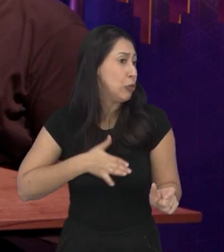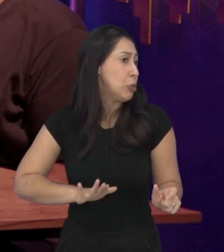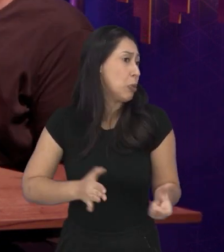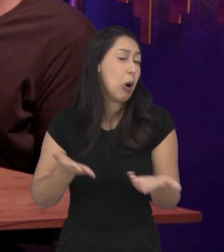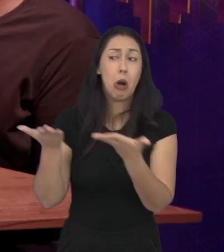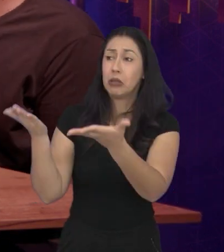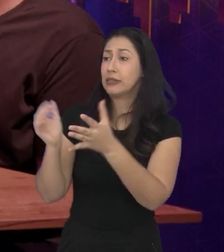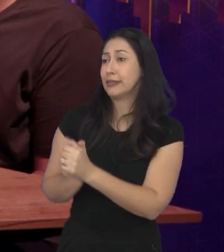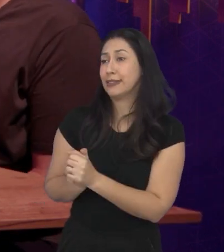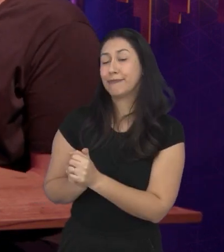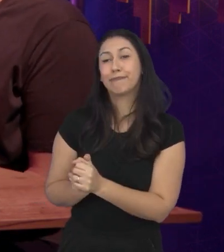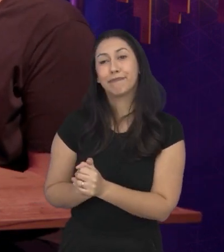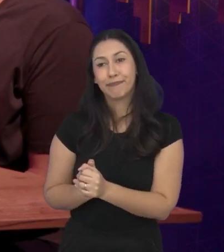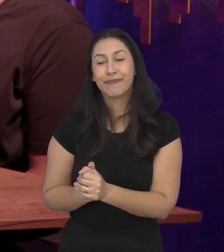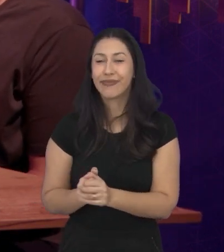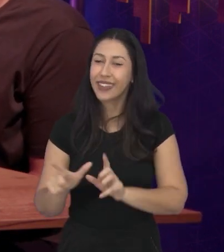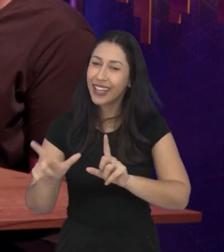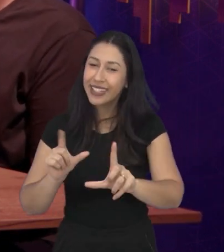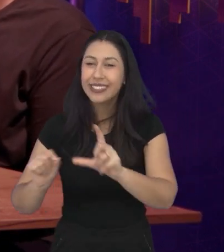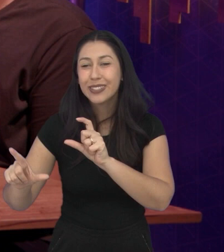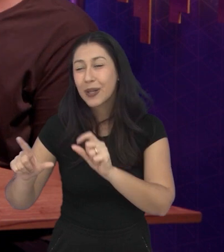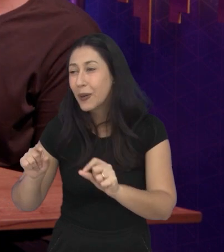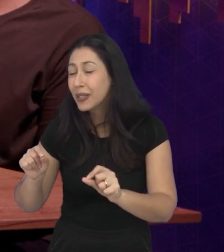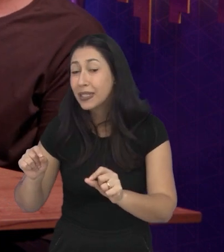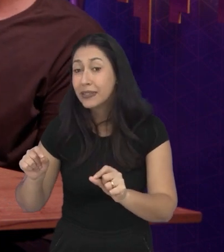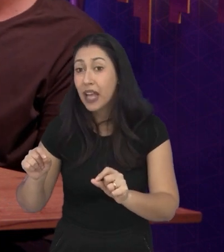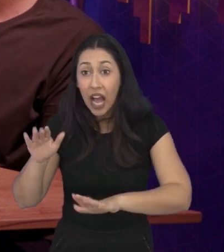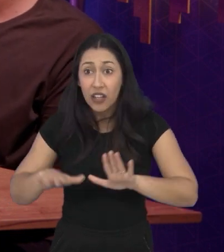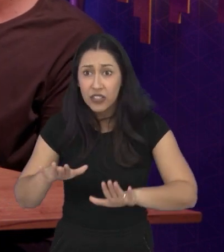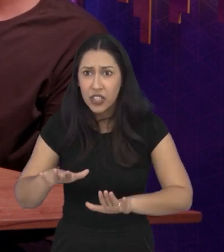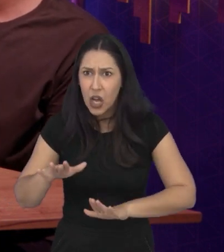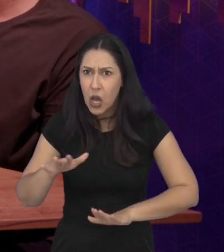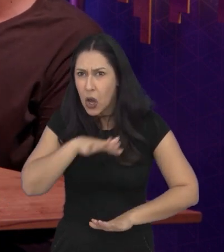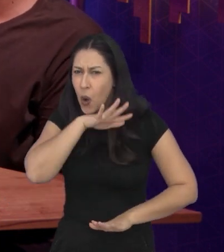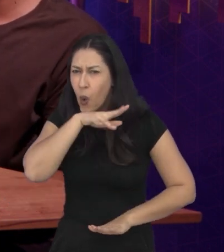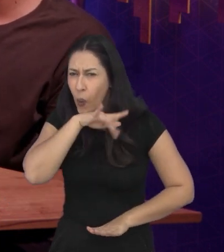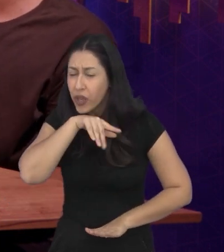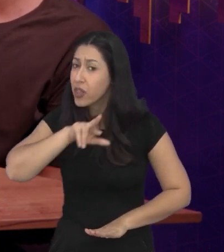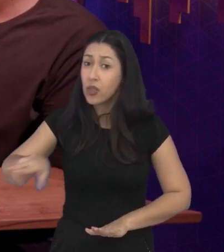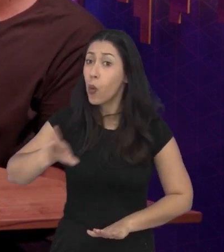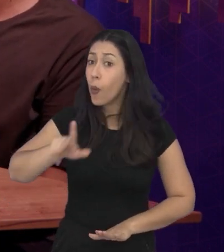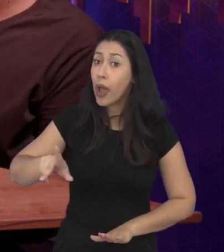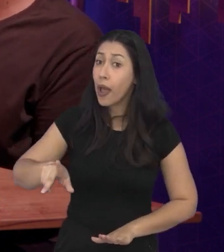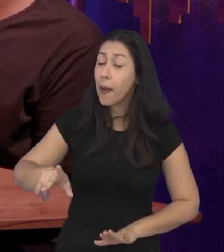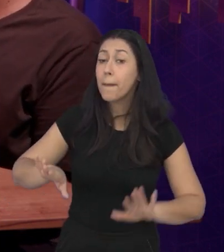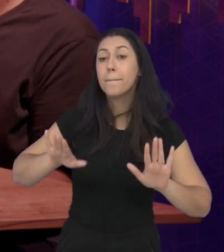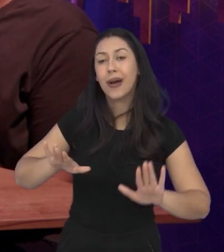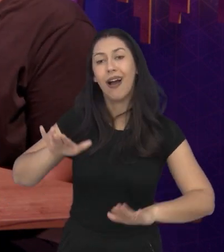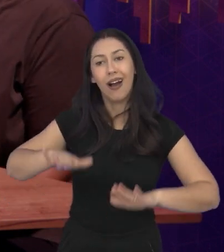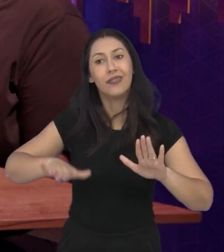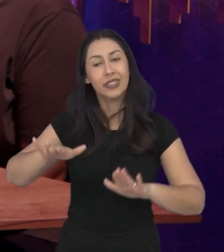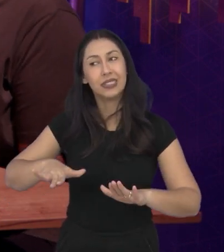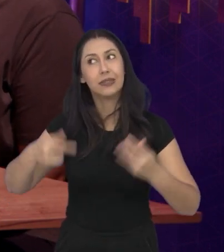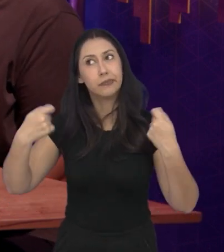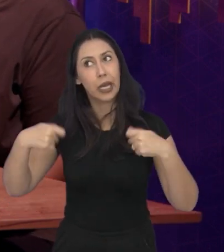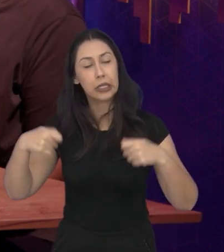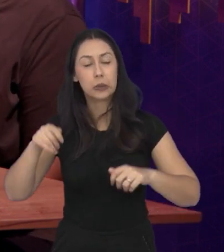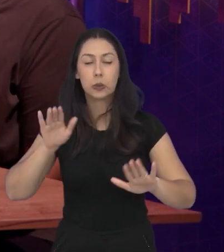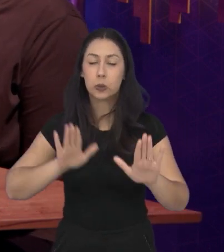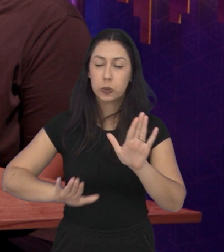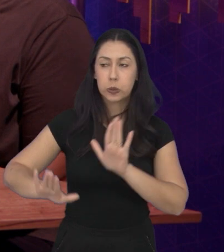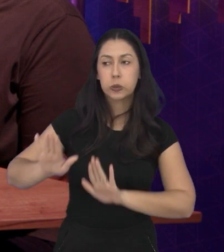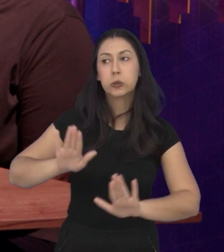Então, escolhas que a gente faz... Às vezes nem é negativo a gente se influenciar pelo que está acontecendo, mas às vezes a gente tem que